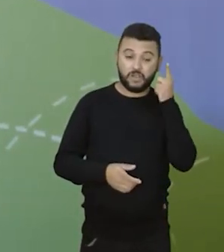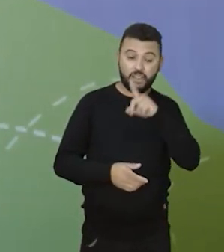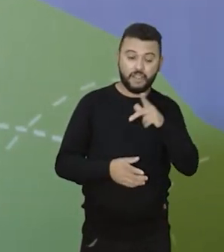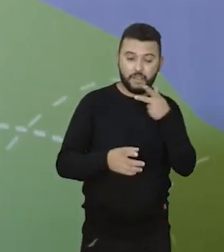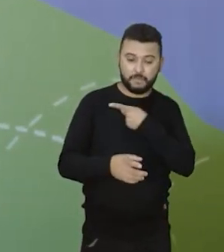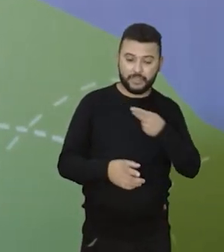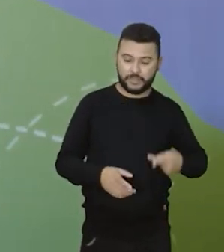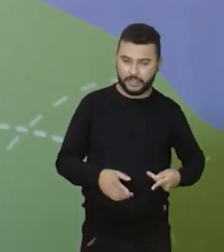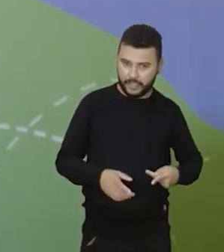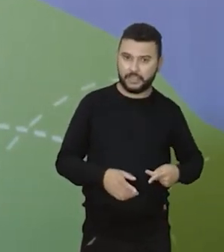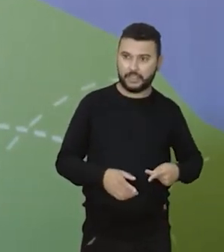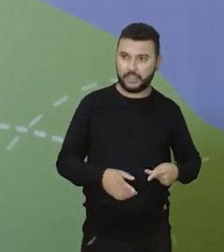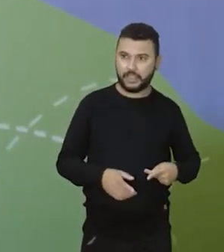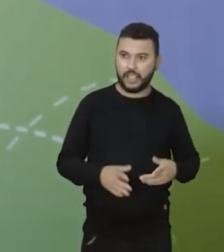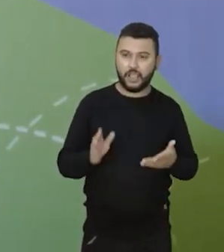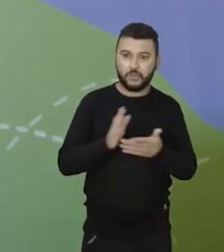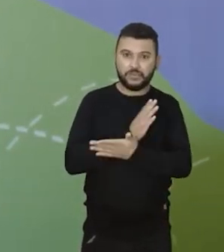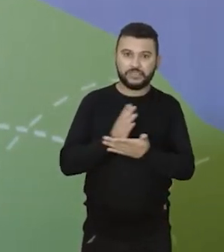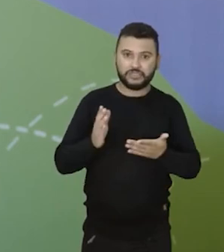fora de São Paulo